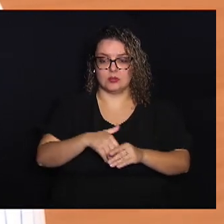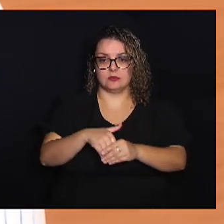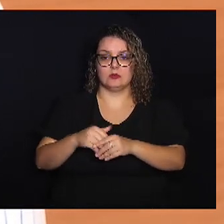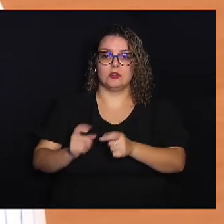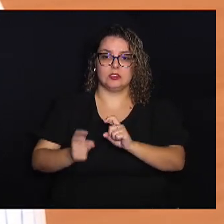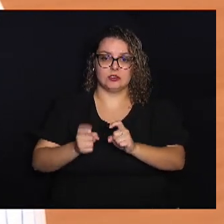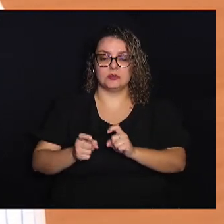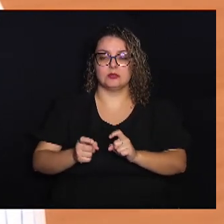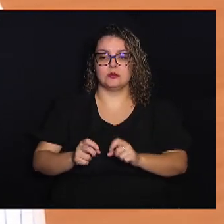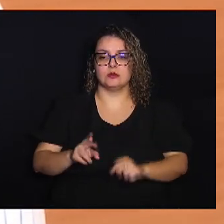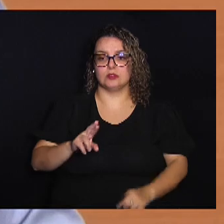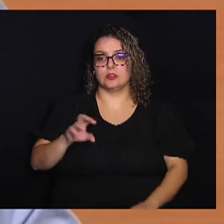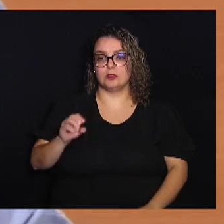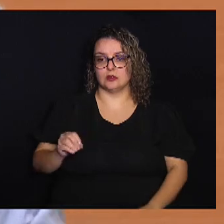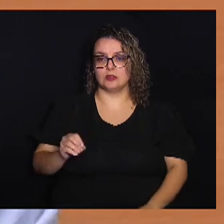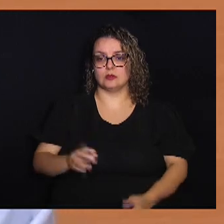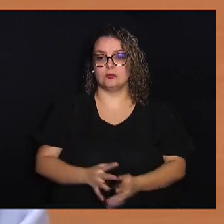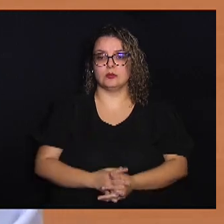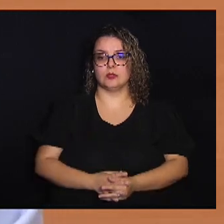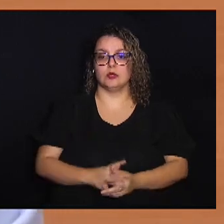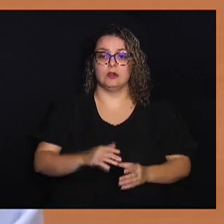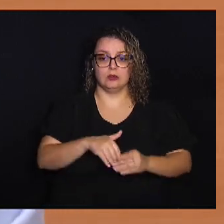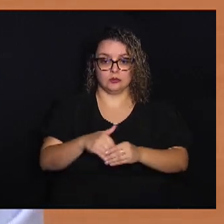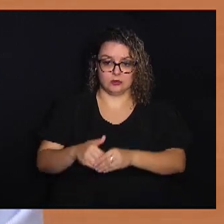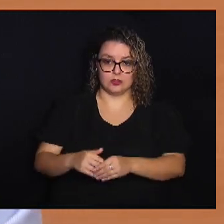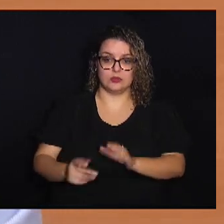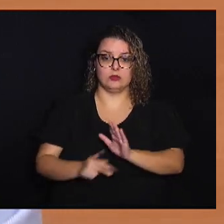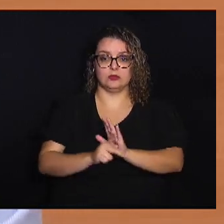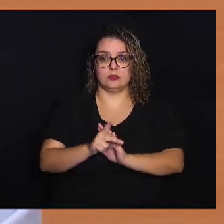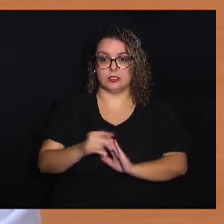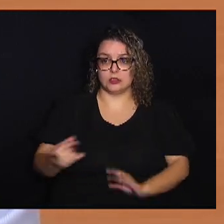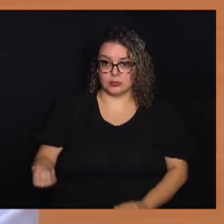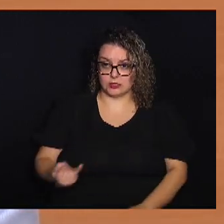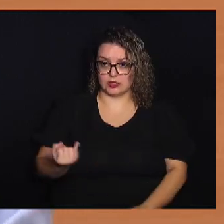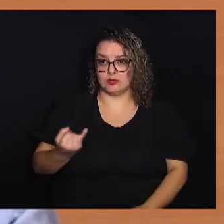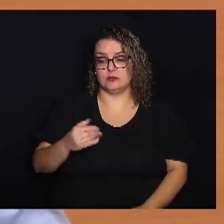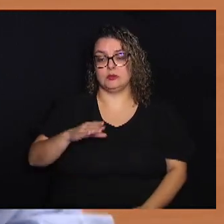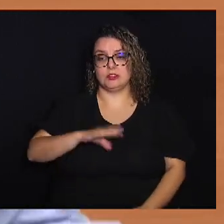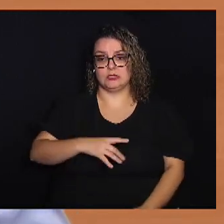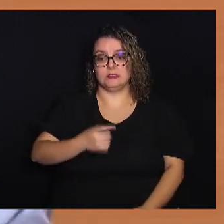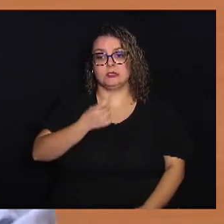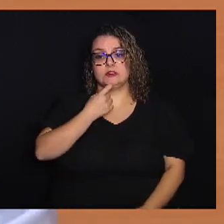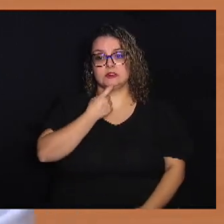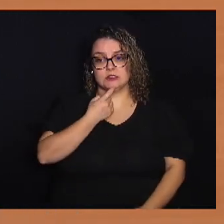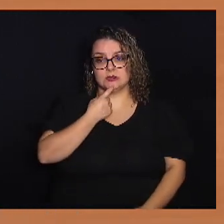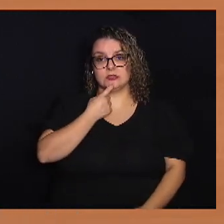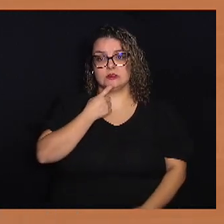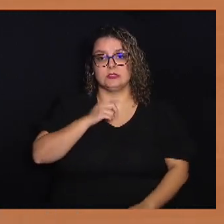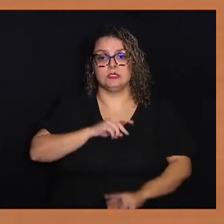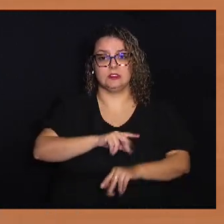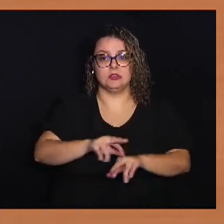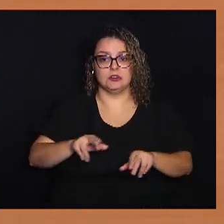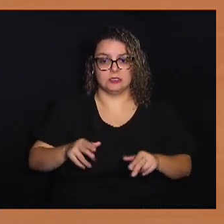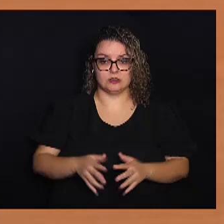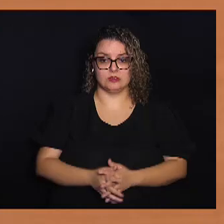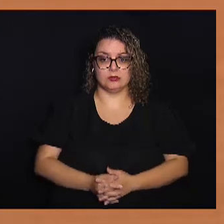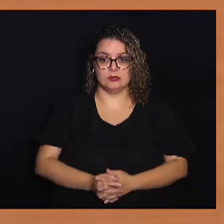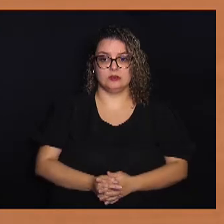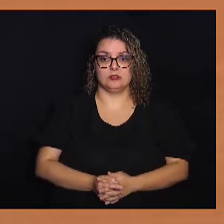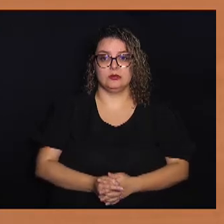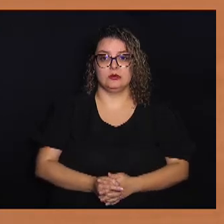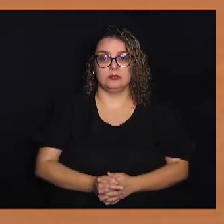sessões ordinárias. Votamos projetos aí muito importantes para a cidade de Campinas, entre eles aí